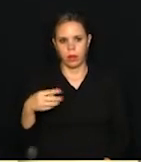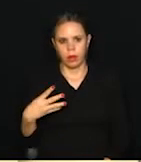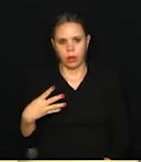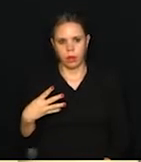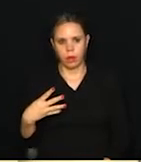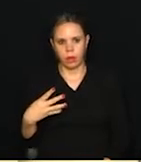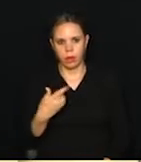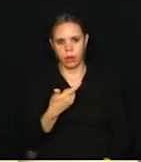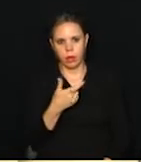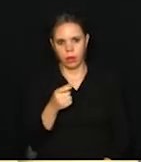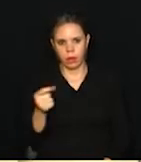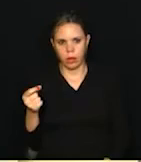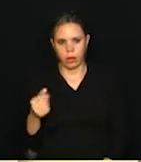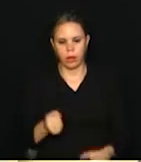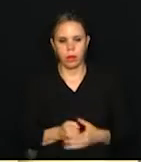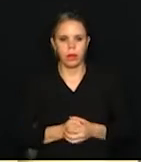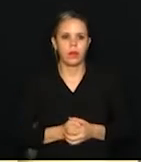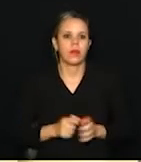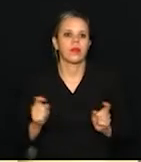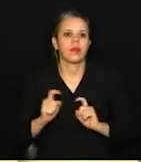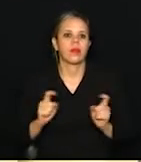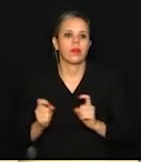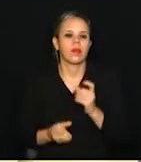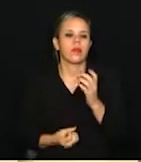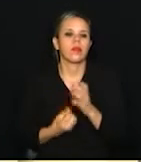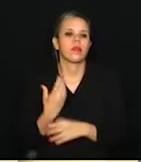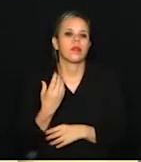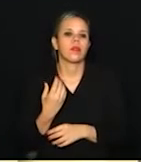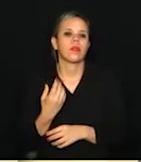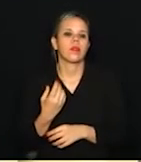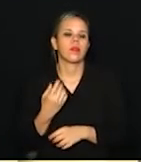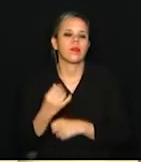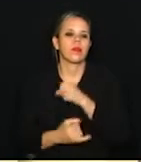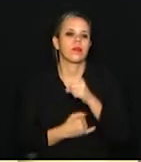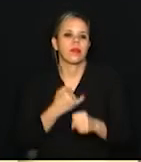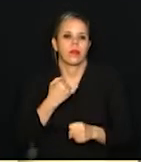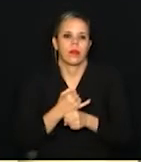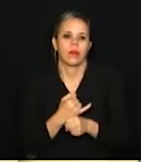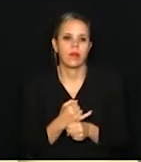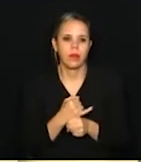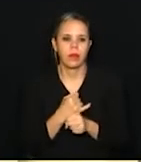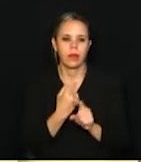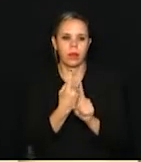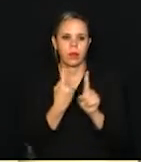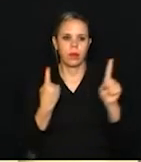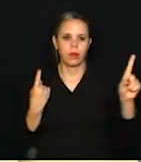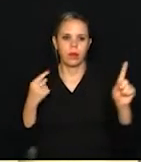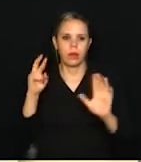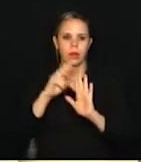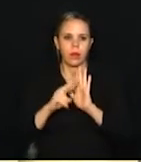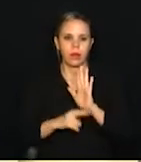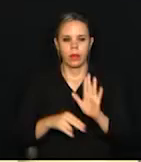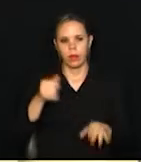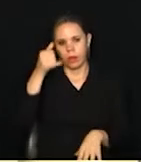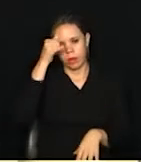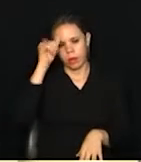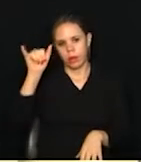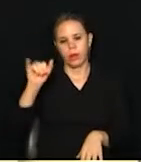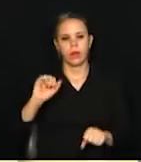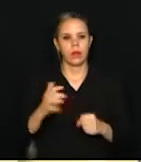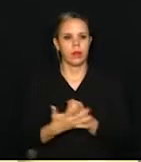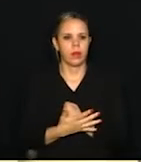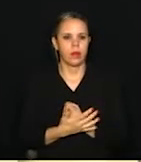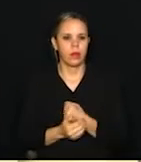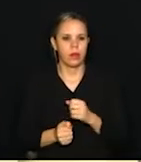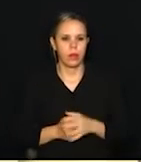15.974 de 2020. Essa reunião ocorre de forma remota, ainda mantendo todos os protocolos de prevenção contra o coronavírus,